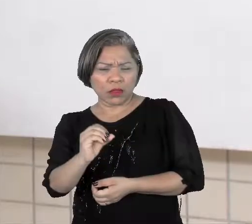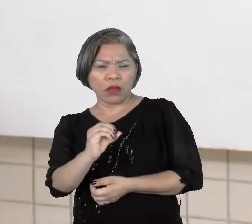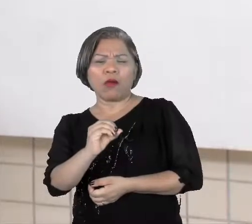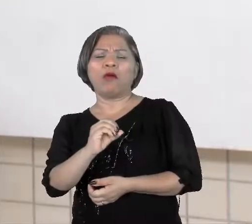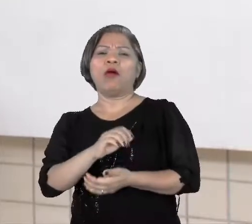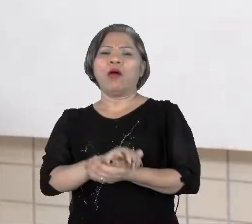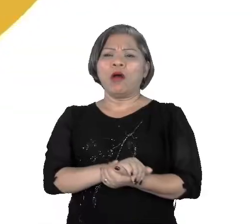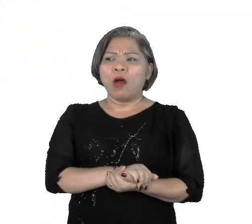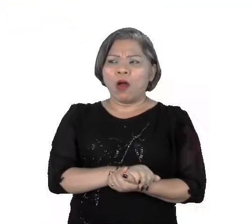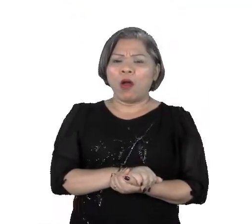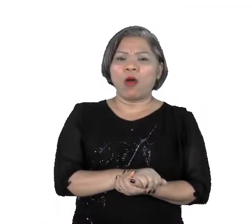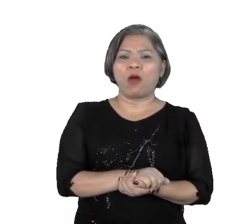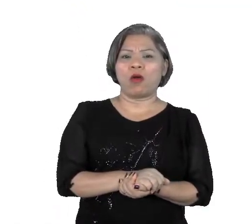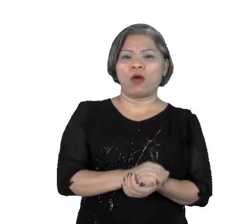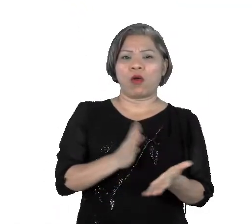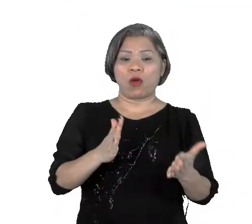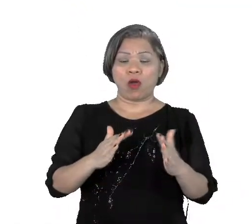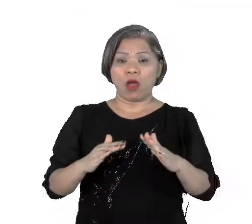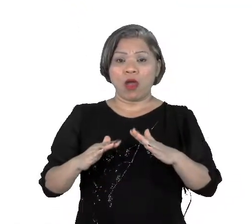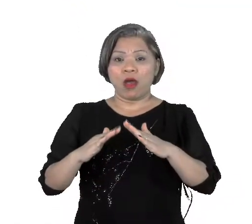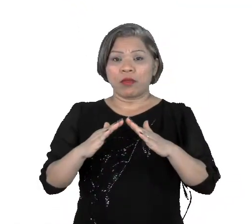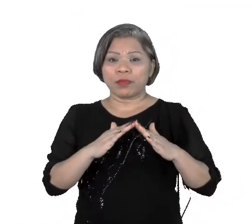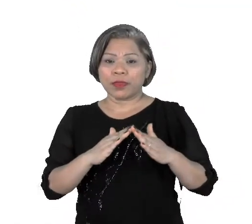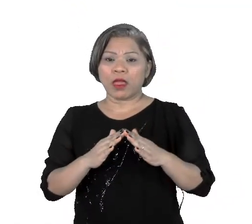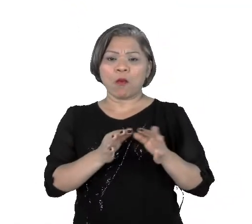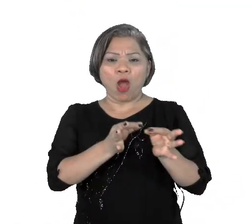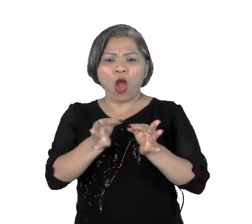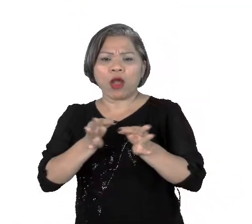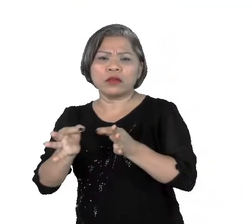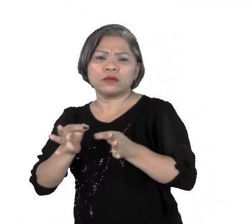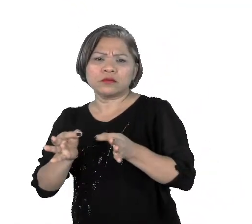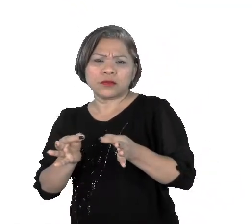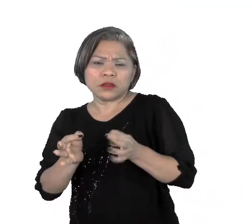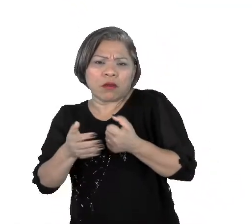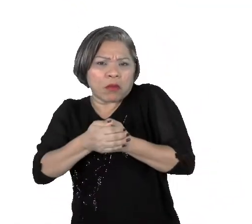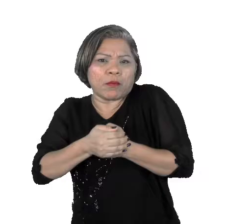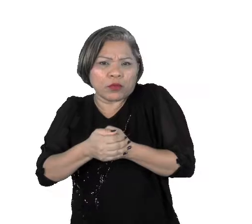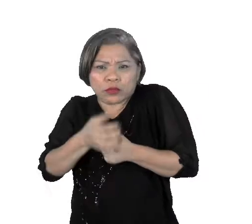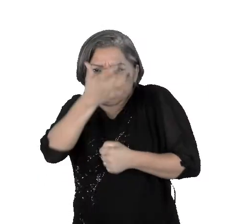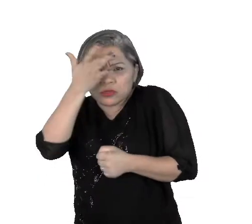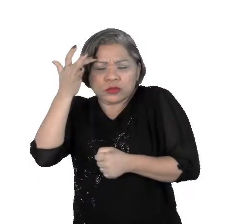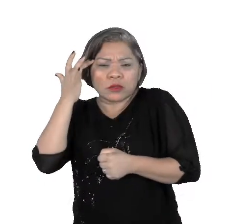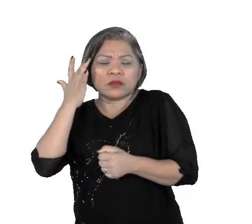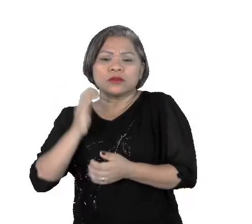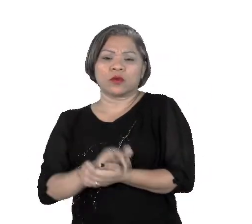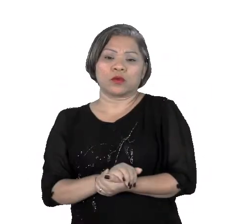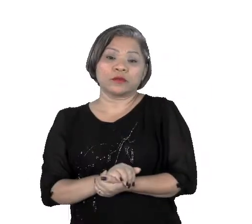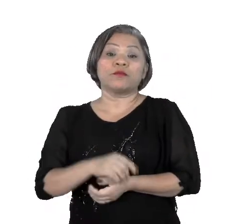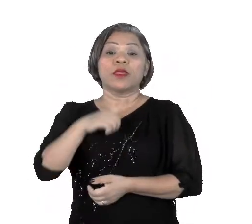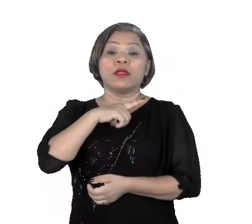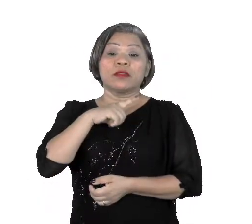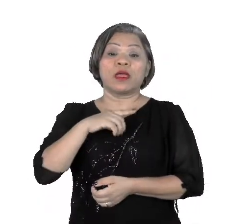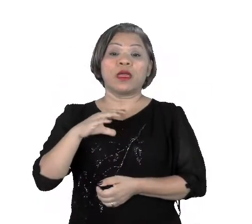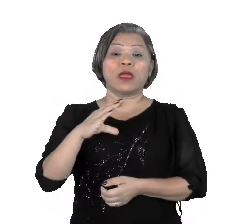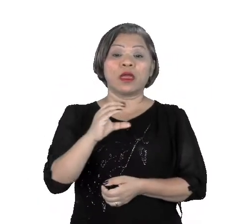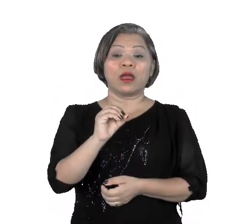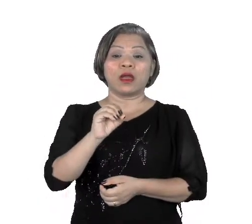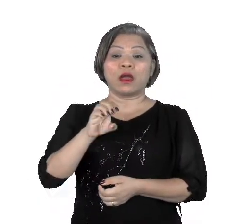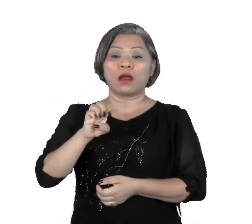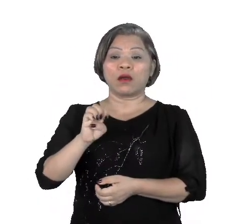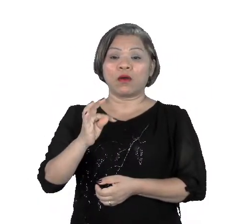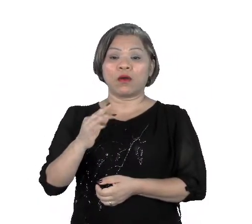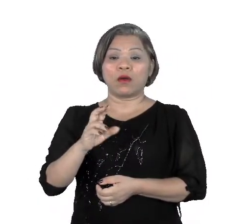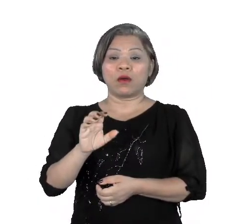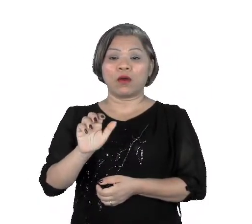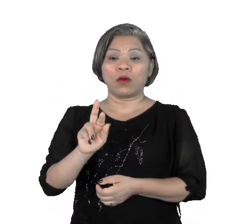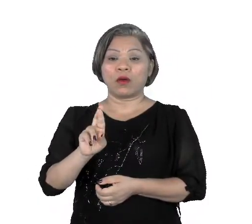tentar inibir esse trabalho escravo no estado? Existe sim, nós temos a COETRAI-TO, tá? O estado